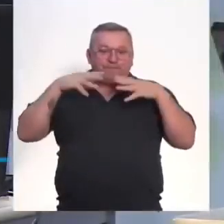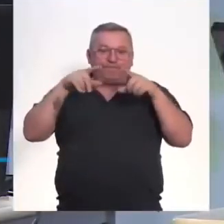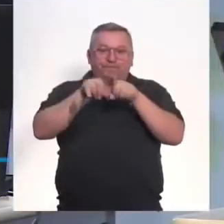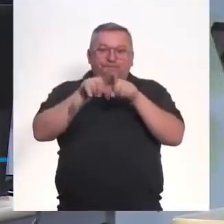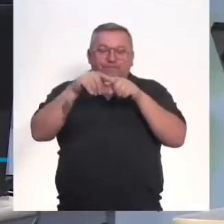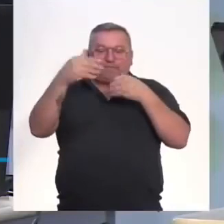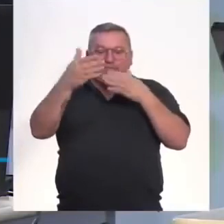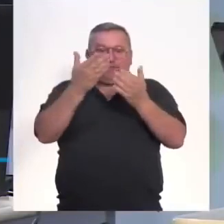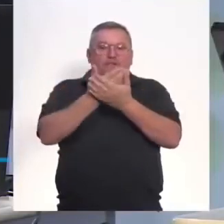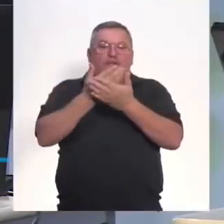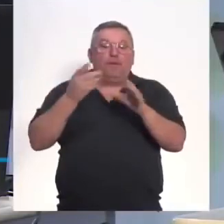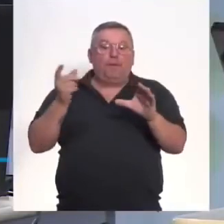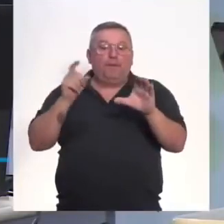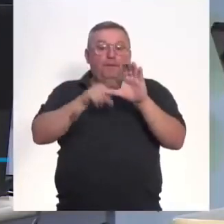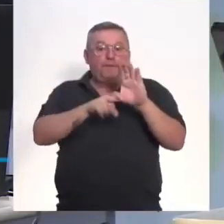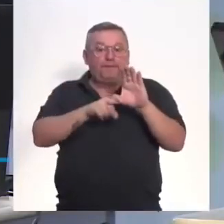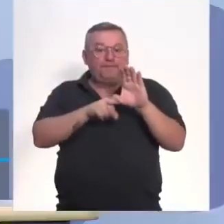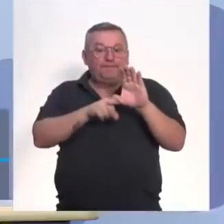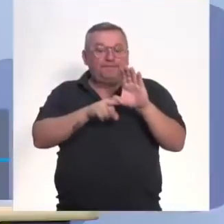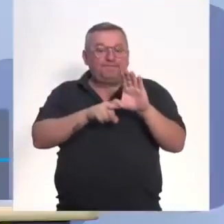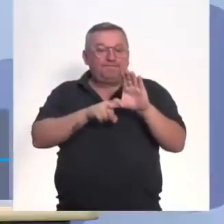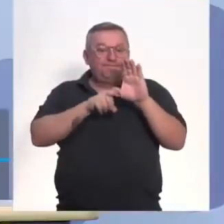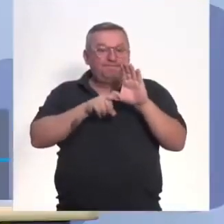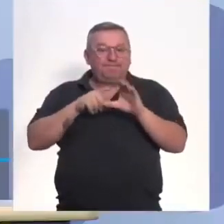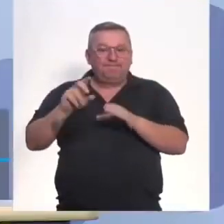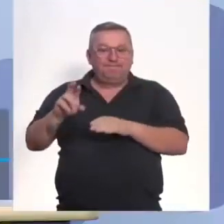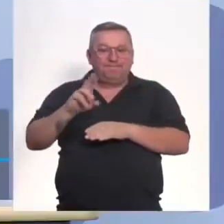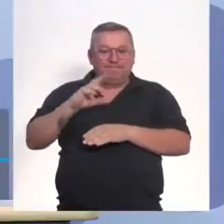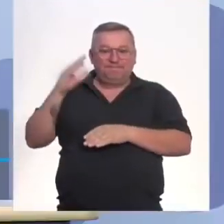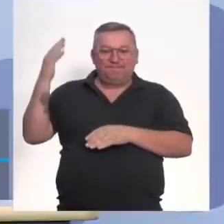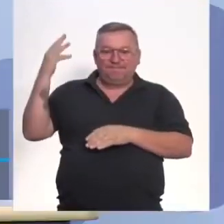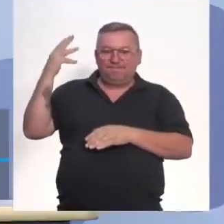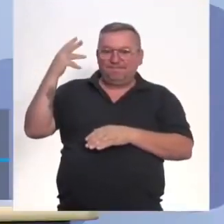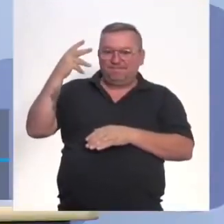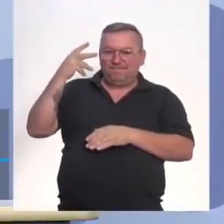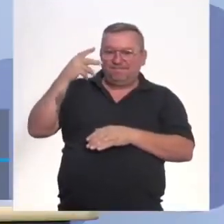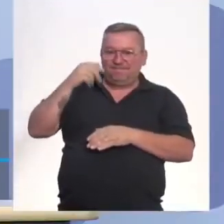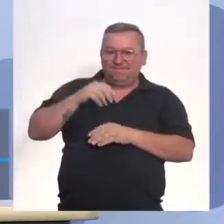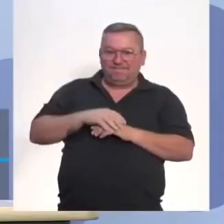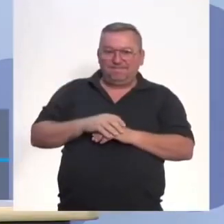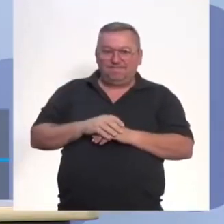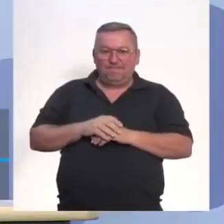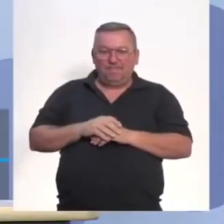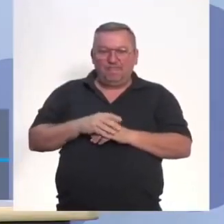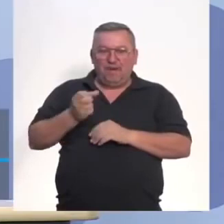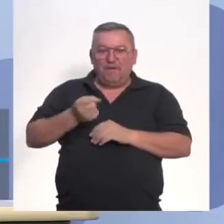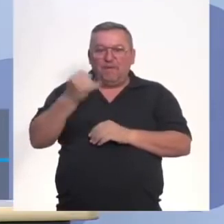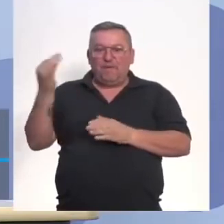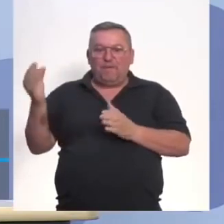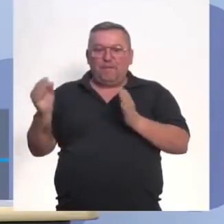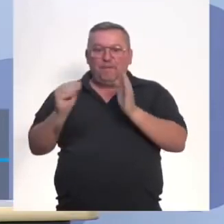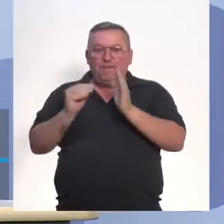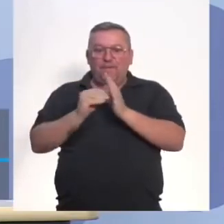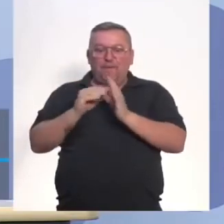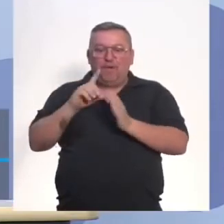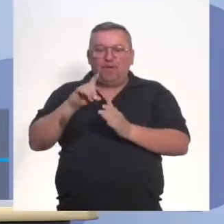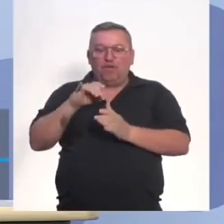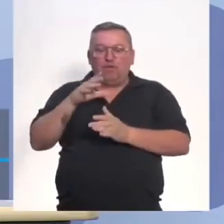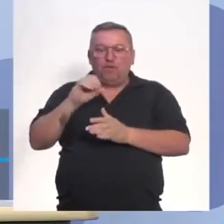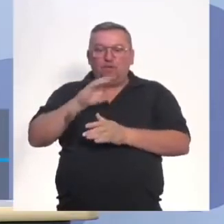de recuperação. Olha, eles já estão respondendo pro que lindos. O que eles estão colocando? Vários aqui já colocando